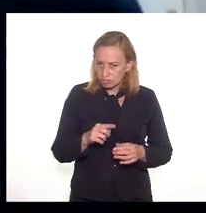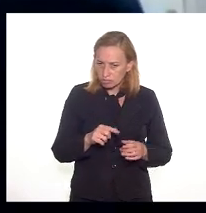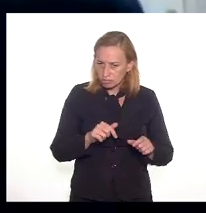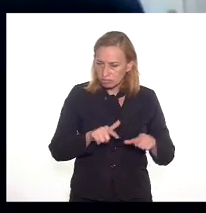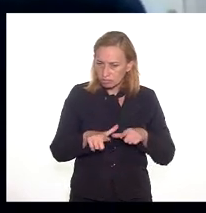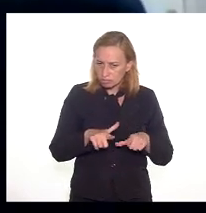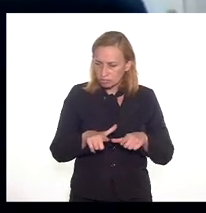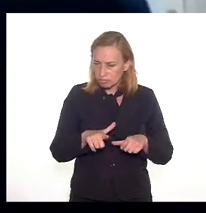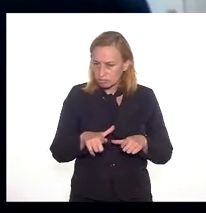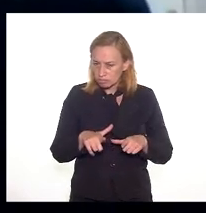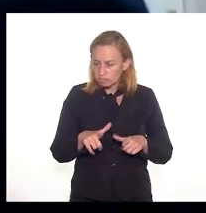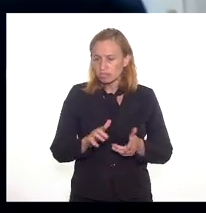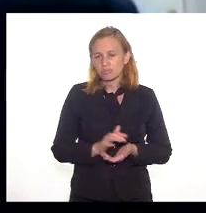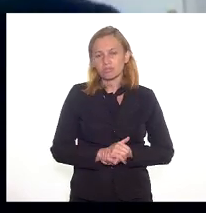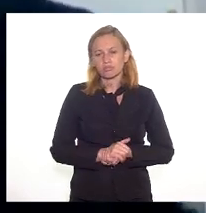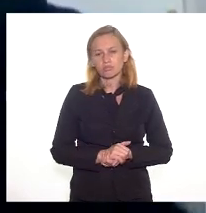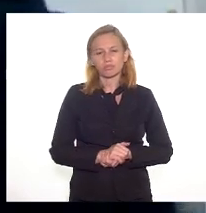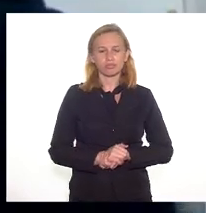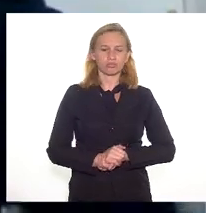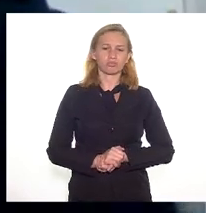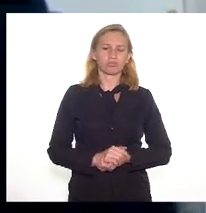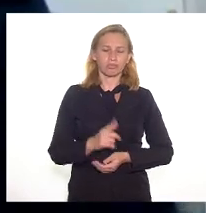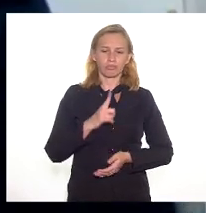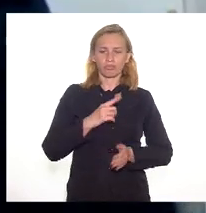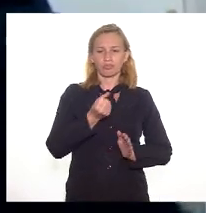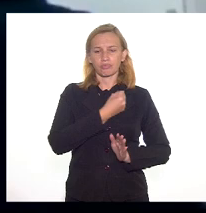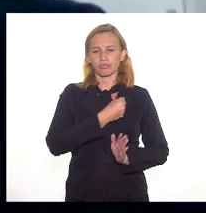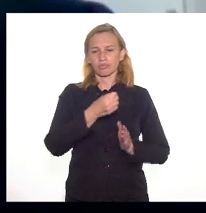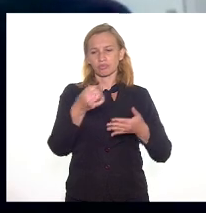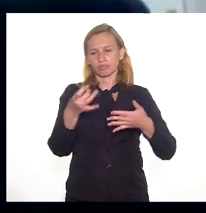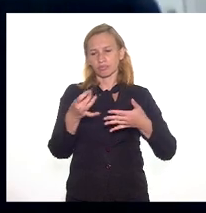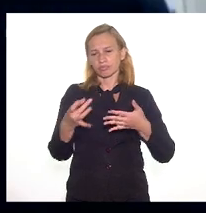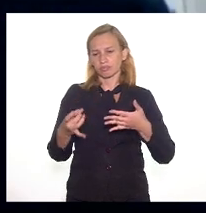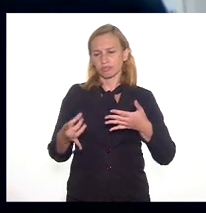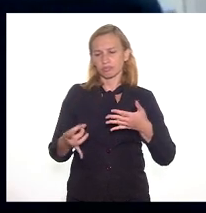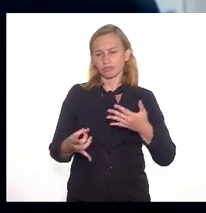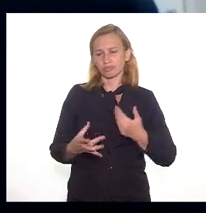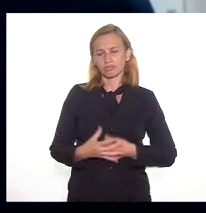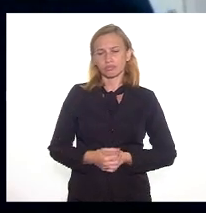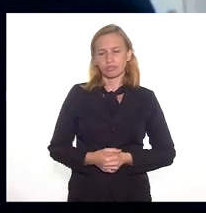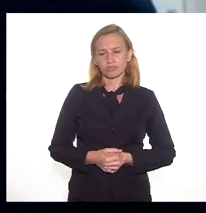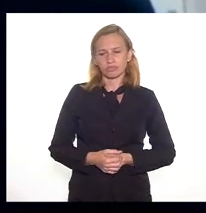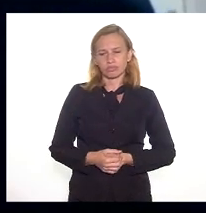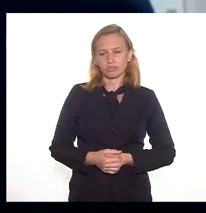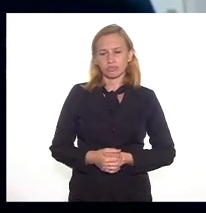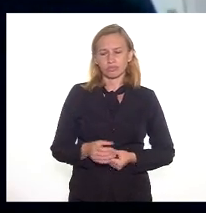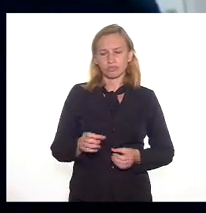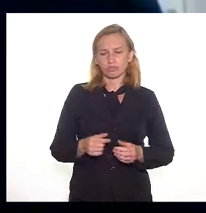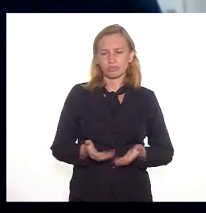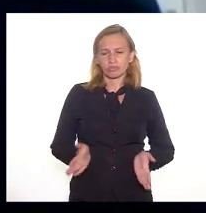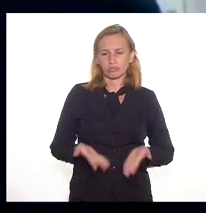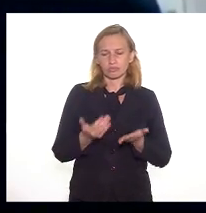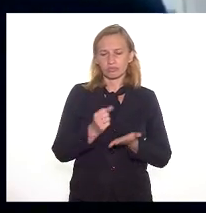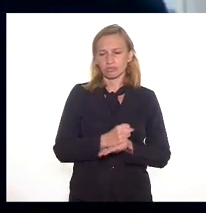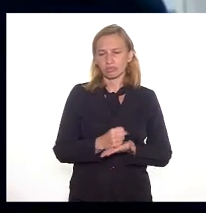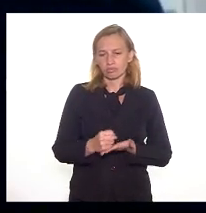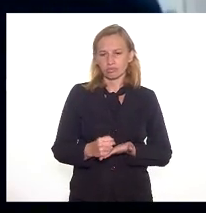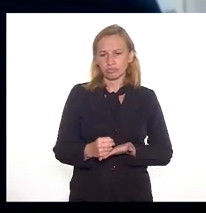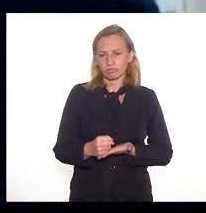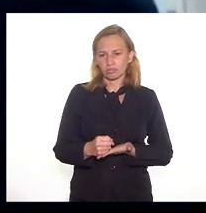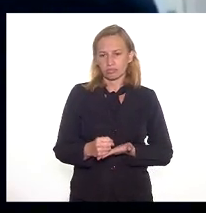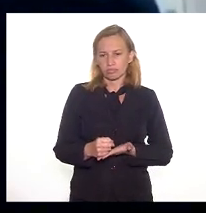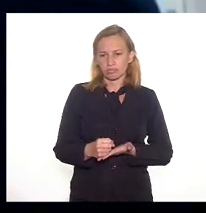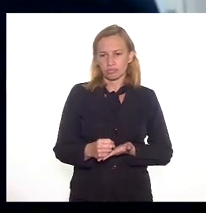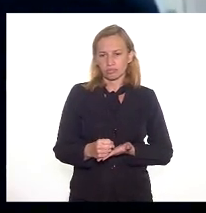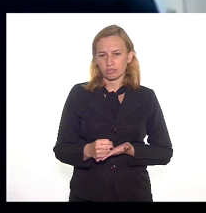sétima rodada, de ter uma tabela detalhada com item a item, ela engessa muito a contratação e o que a